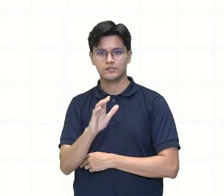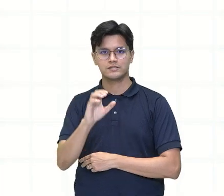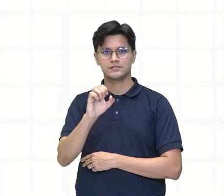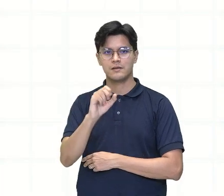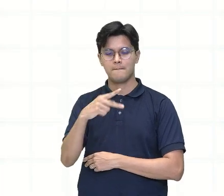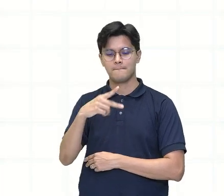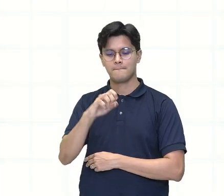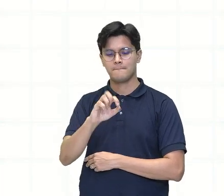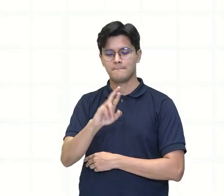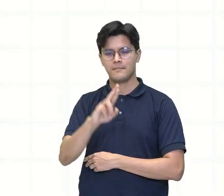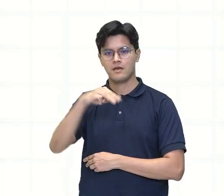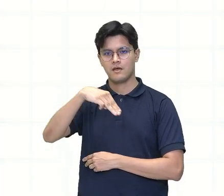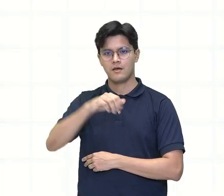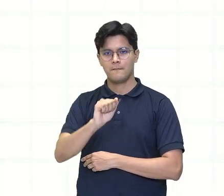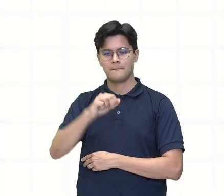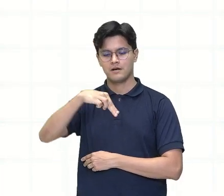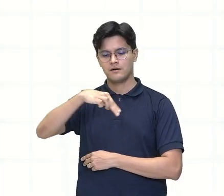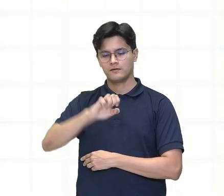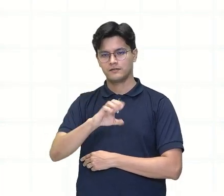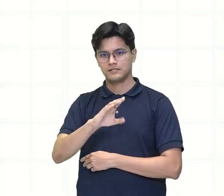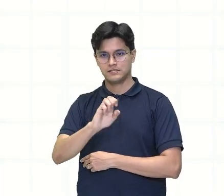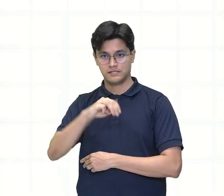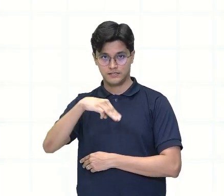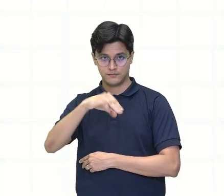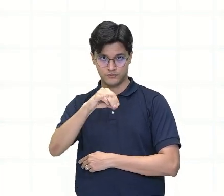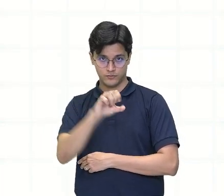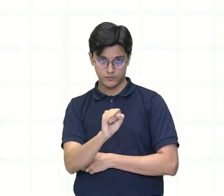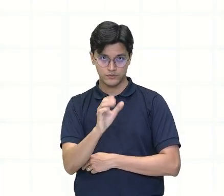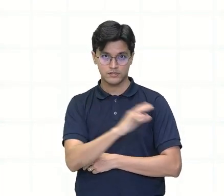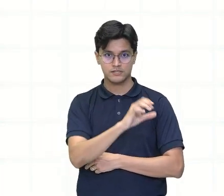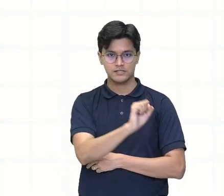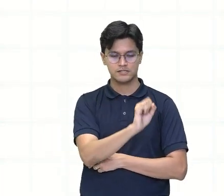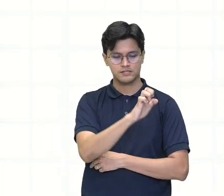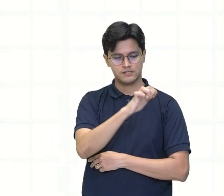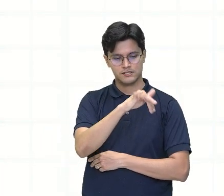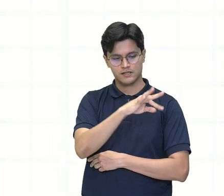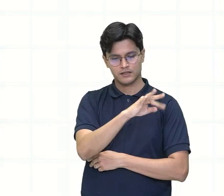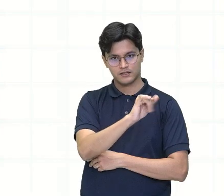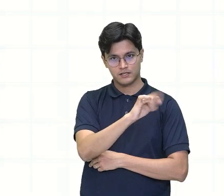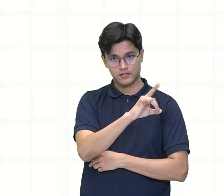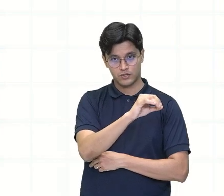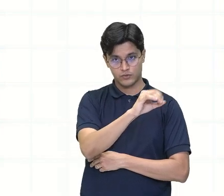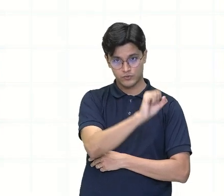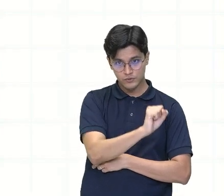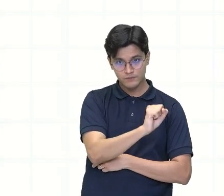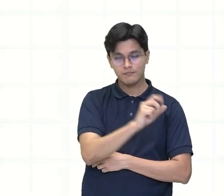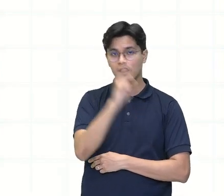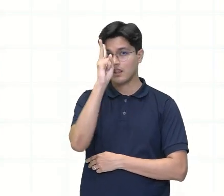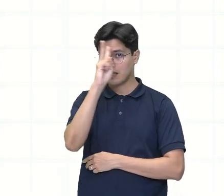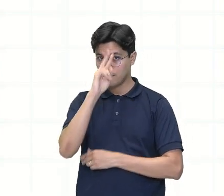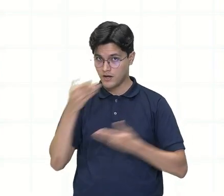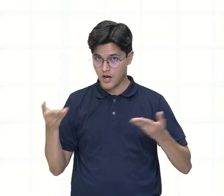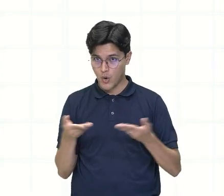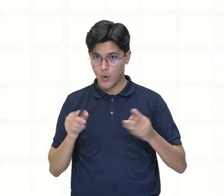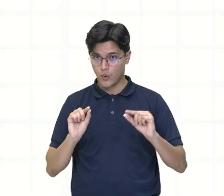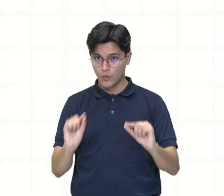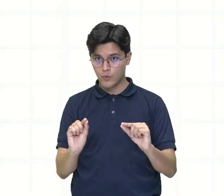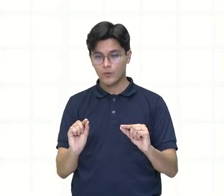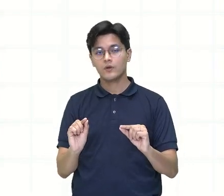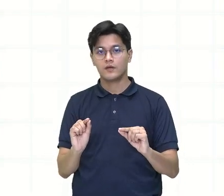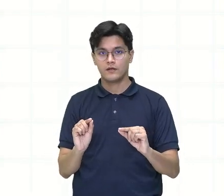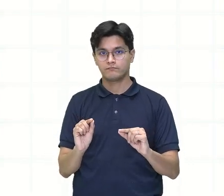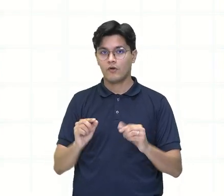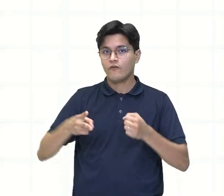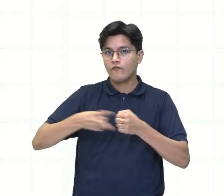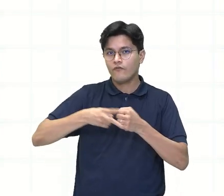predicado. Lembre-se, do predicado nominal, o verbo é sempre o de ligação. Então, no predicado nominal, o verbo ele vai ser sempre